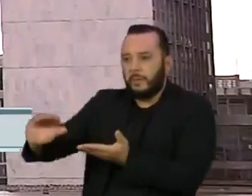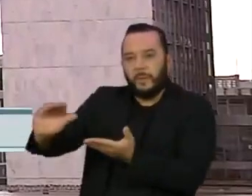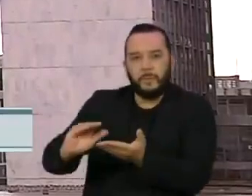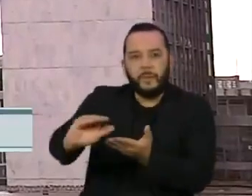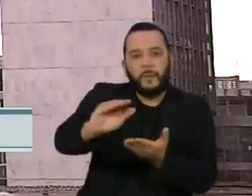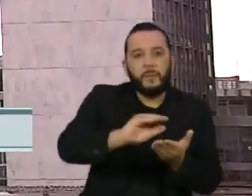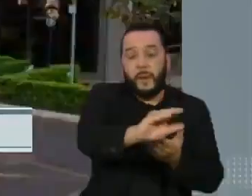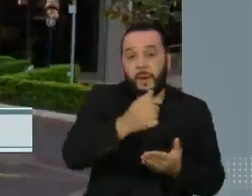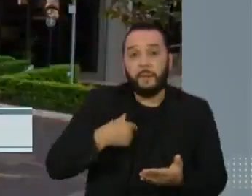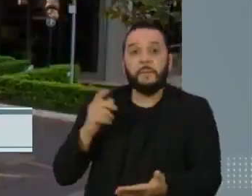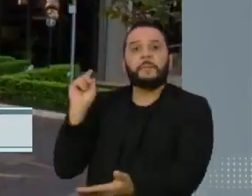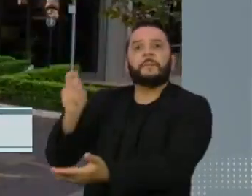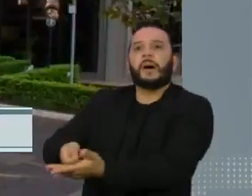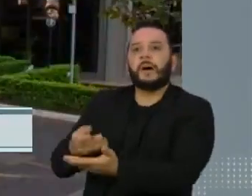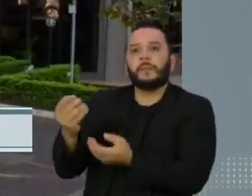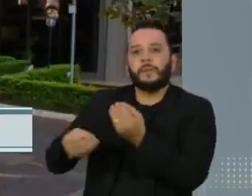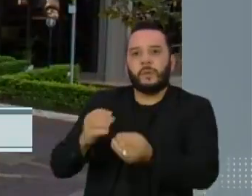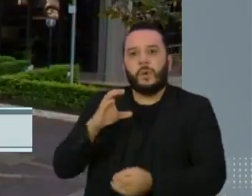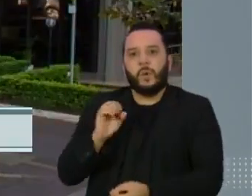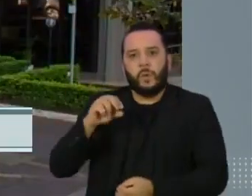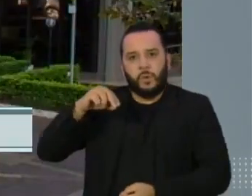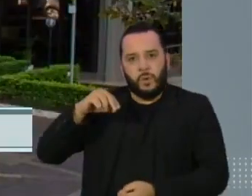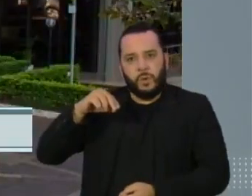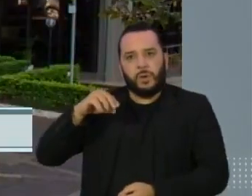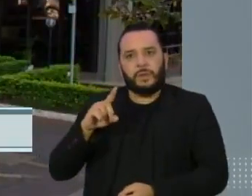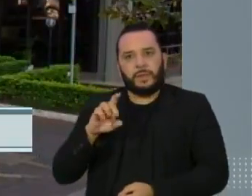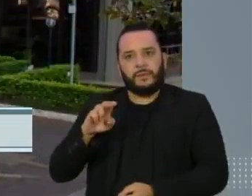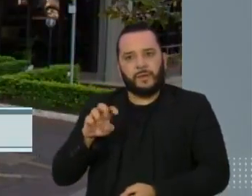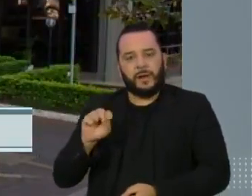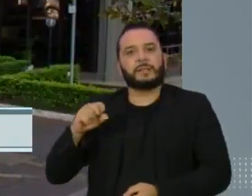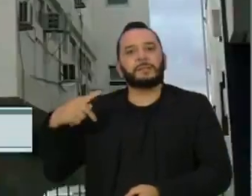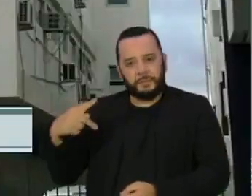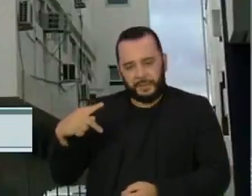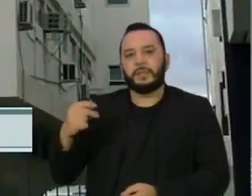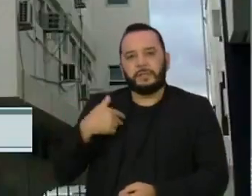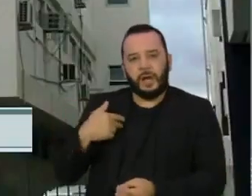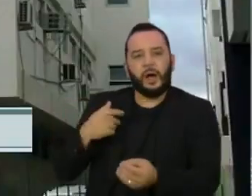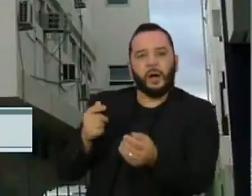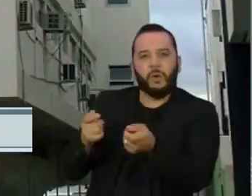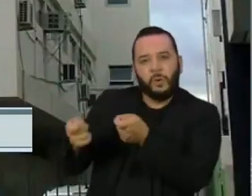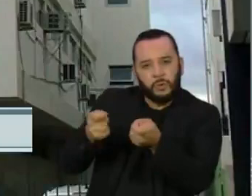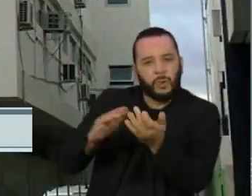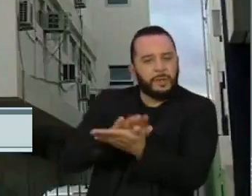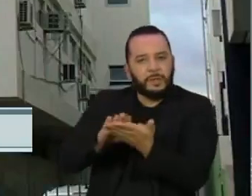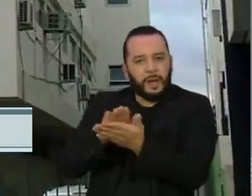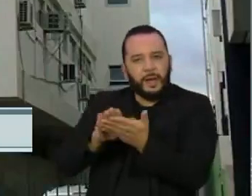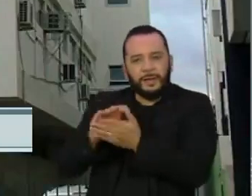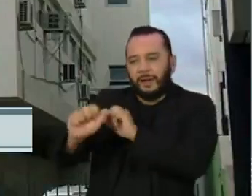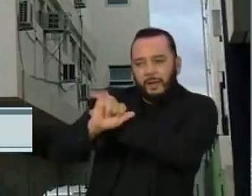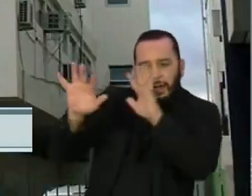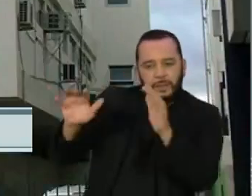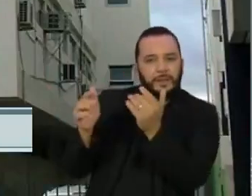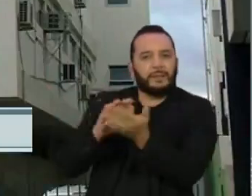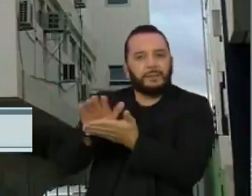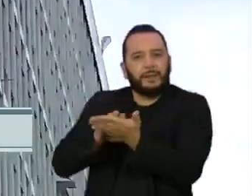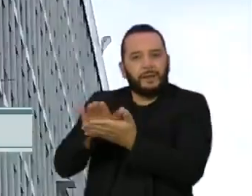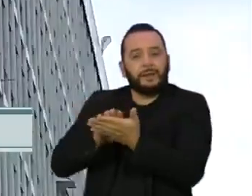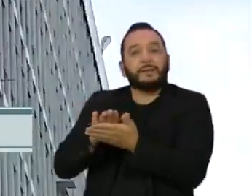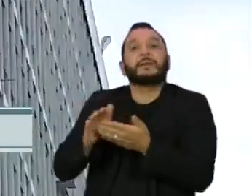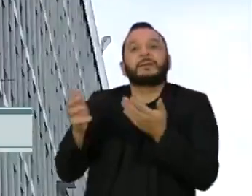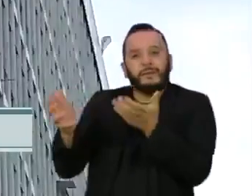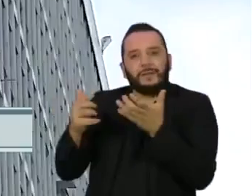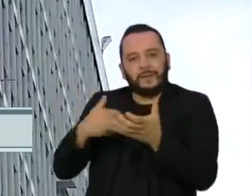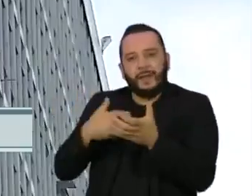de pagamentos realizados pela Condevasf, sem qualquer controle de transparência. O objetivo seria garantir a popularidade